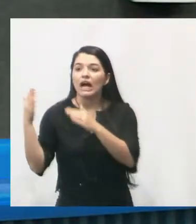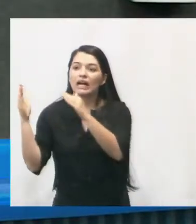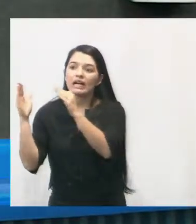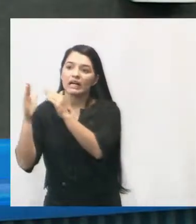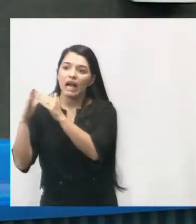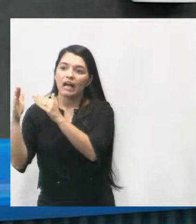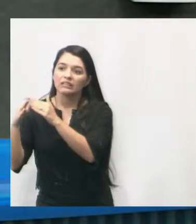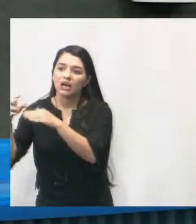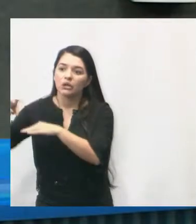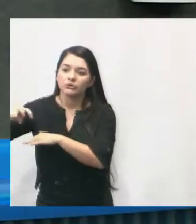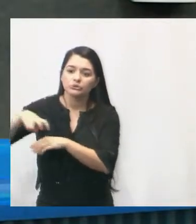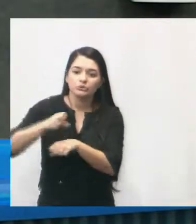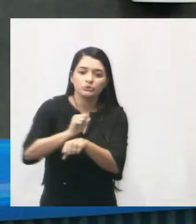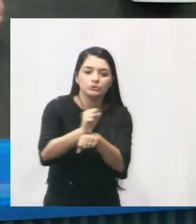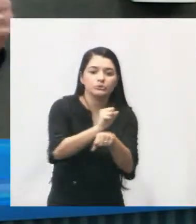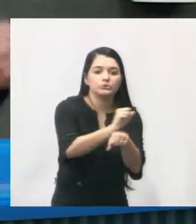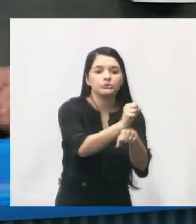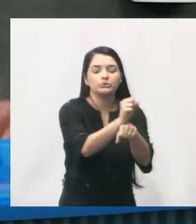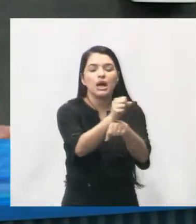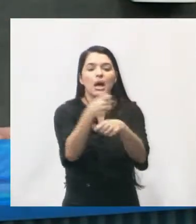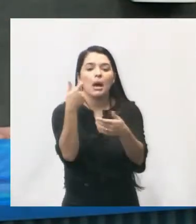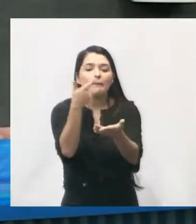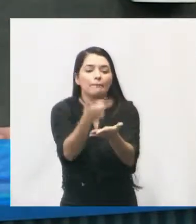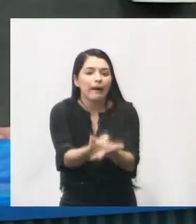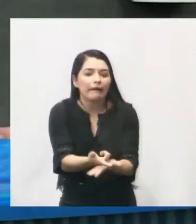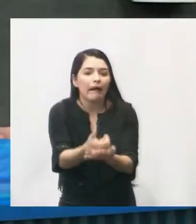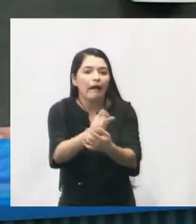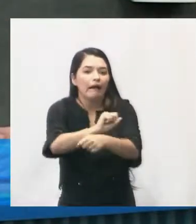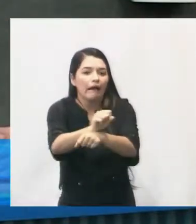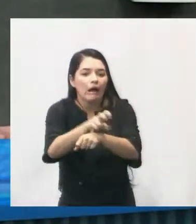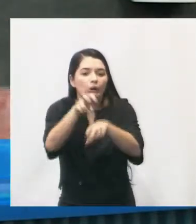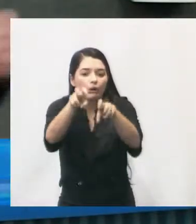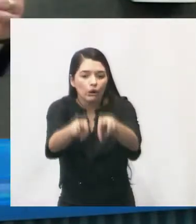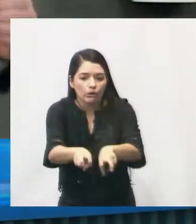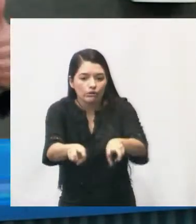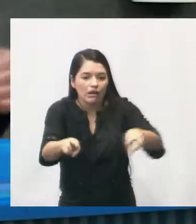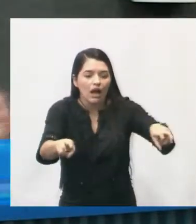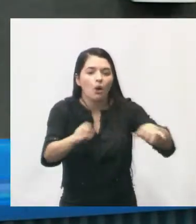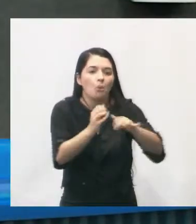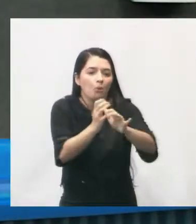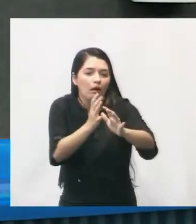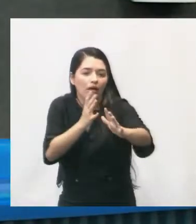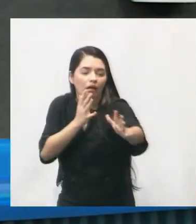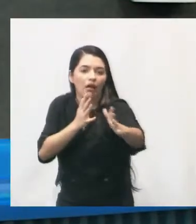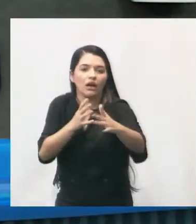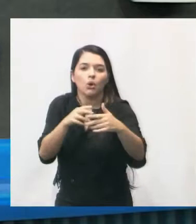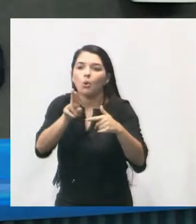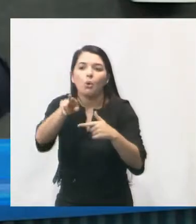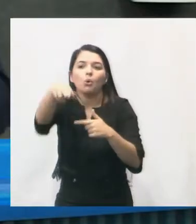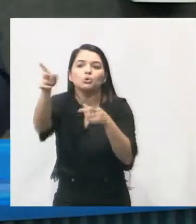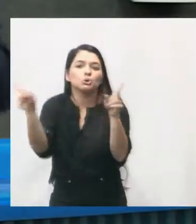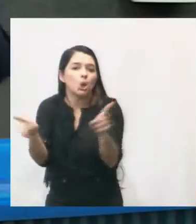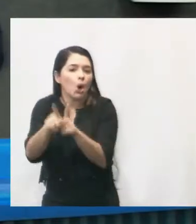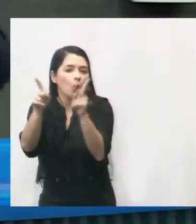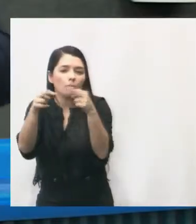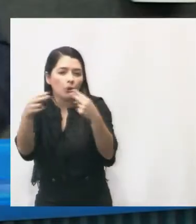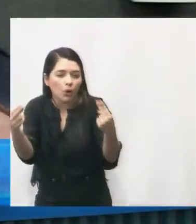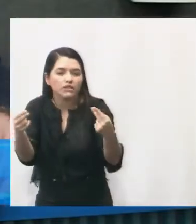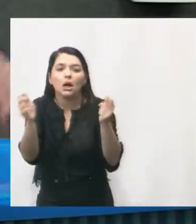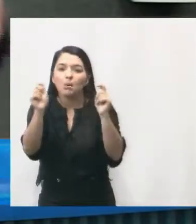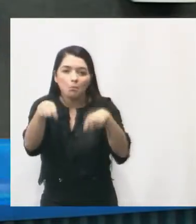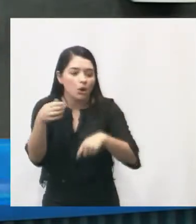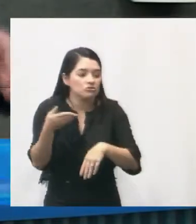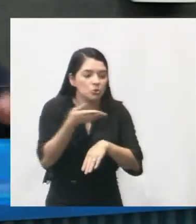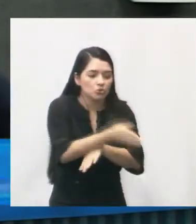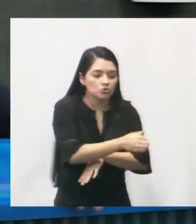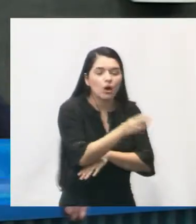estacionamento, para enfrentar um trânsito, para ir para um lugar, para um shopping, ou enfim, ele pode ficar ali no bairro comprando